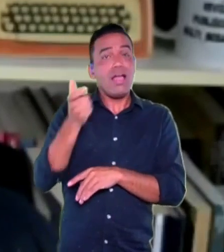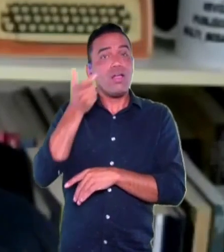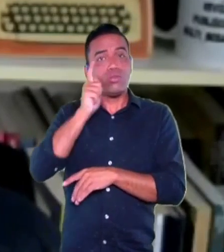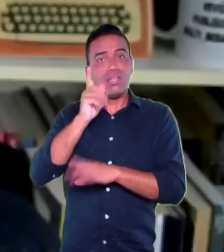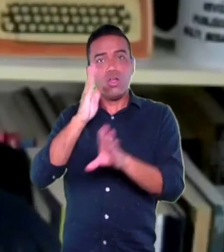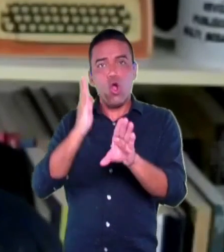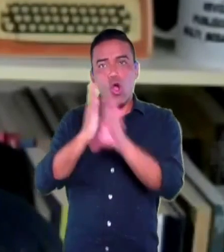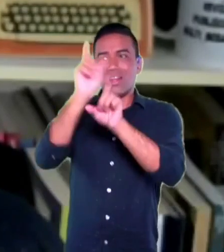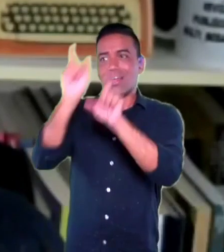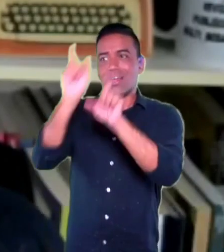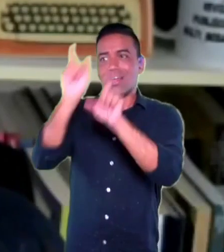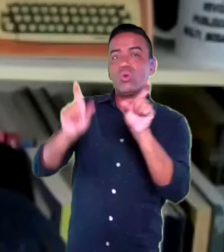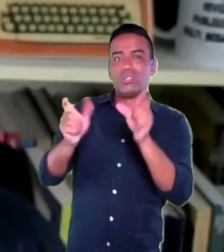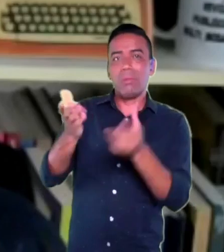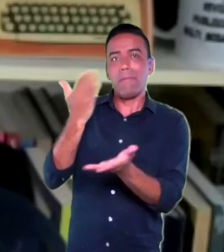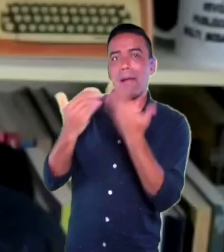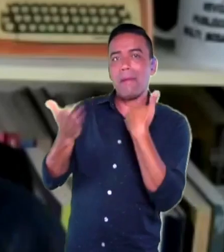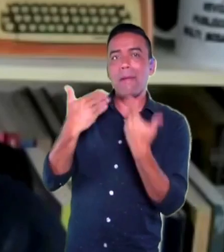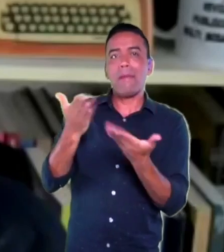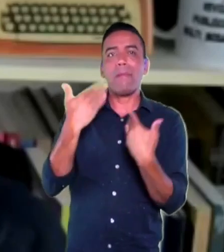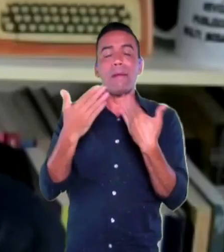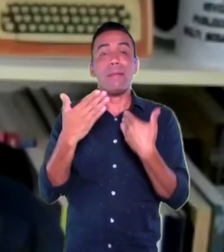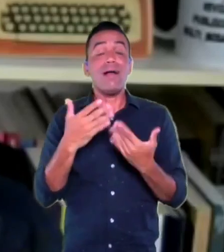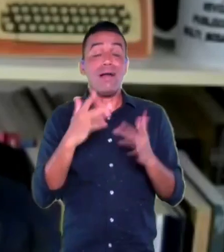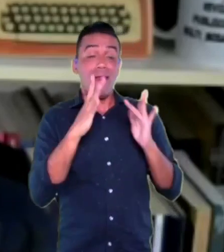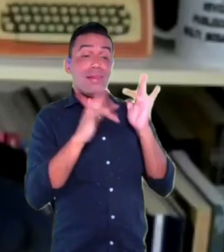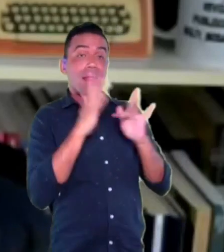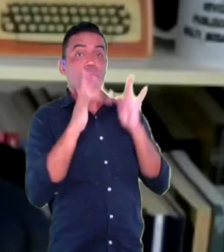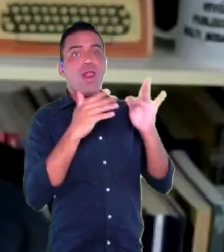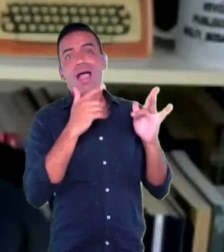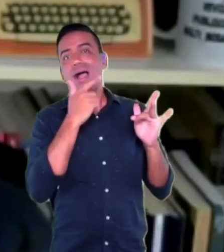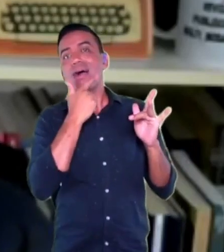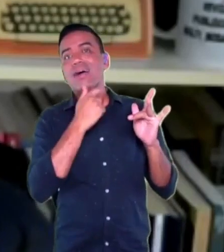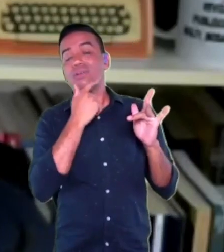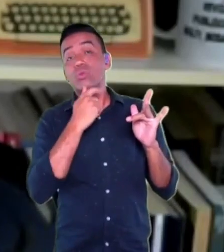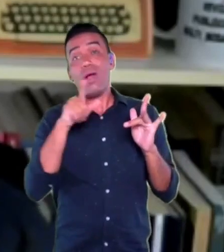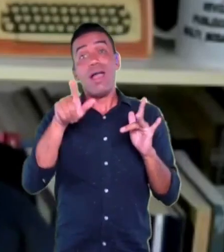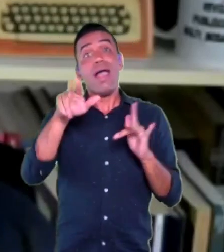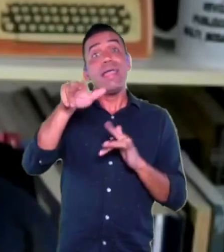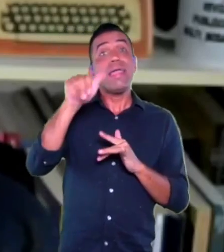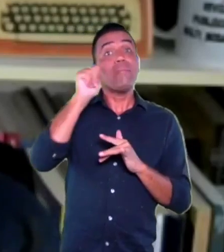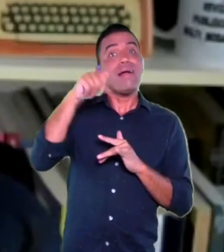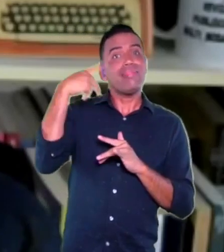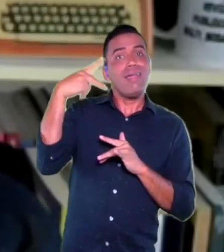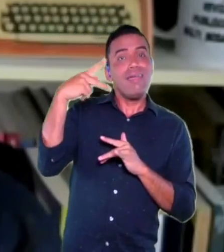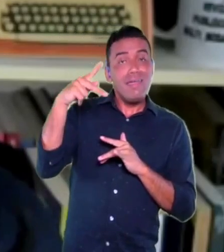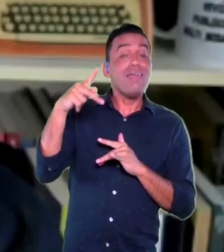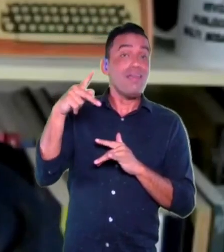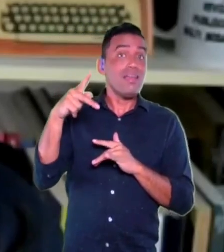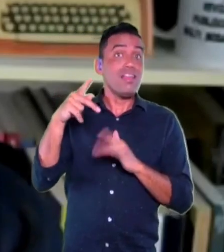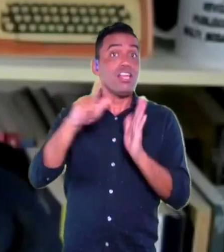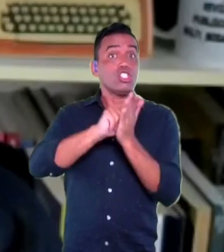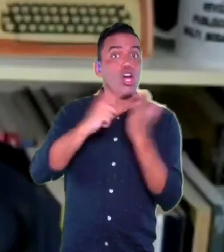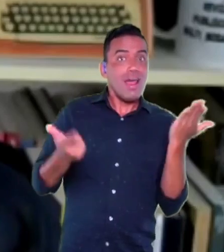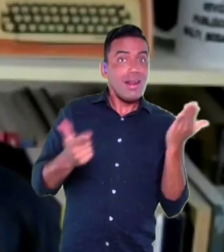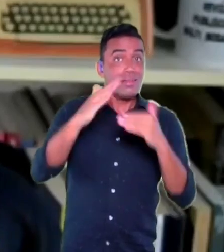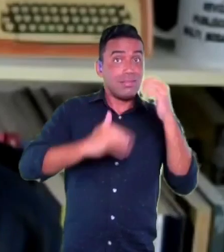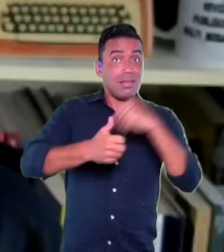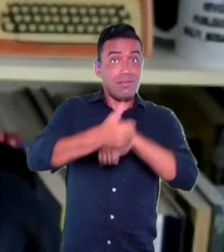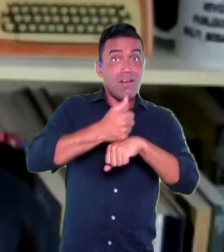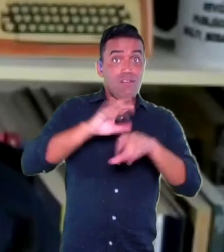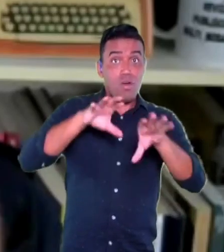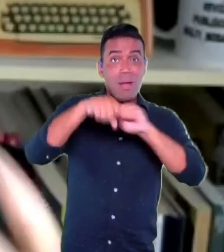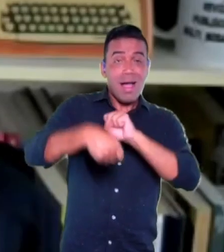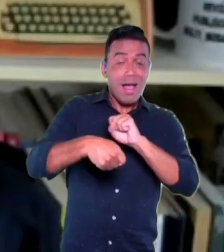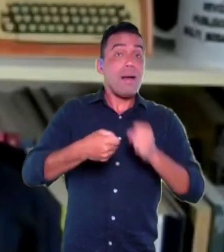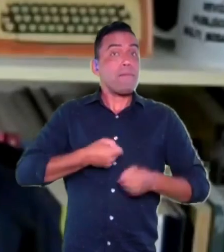assim, um namorado que tinha uma irmã jornalista, poeta, e ela era a pessoa para quem eu